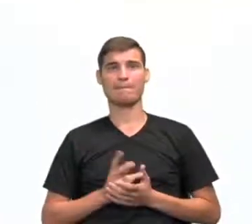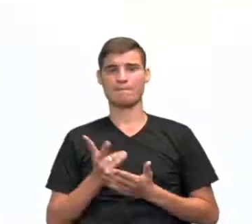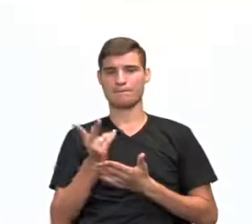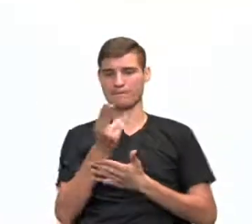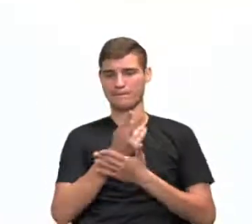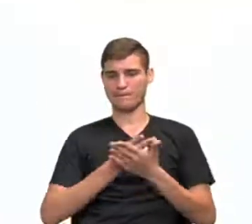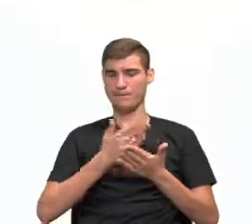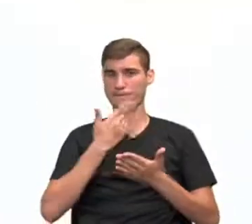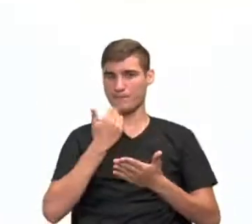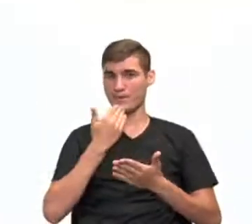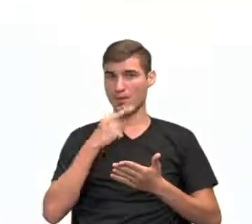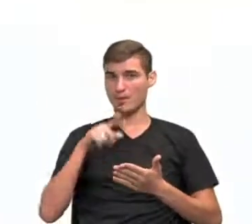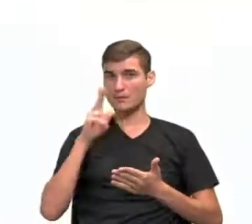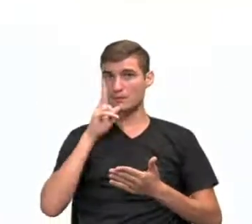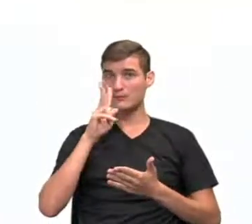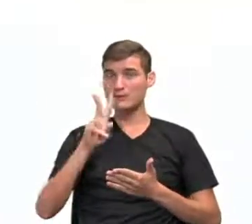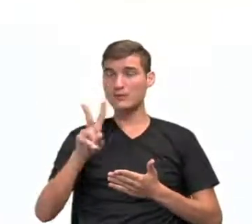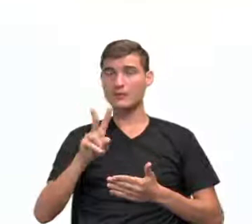então.